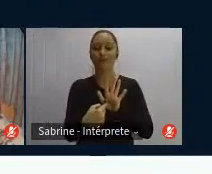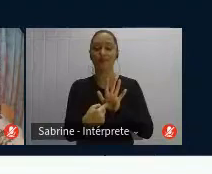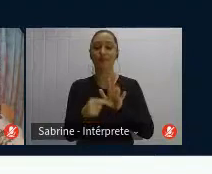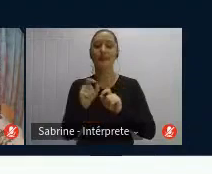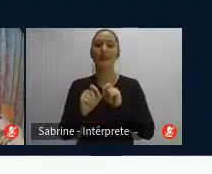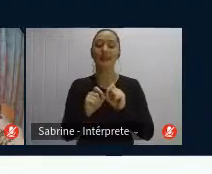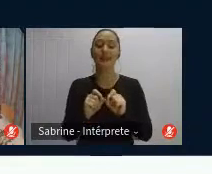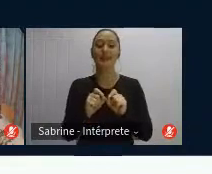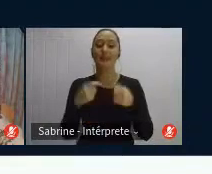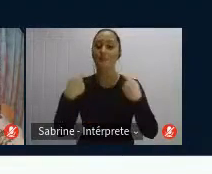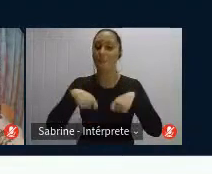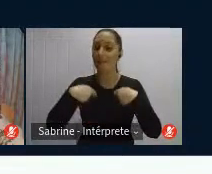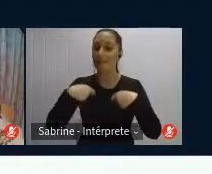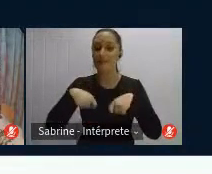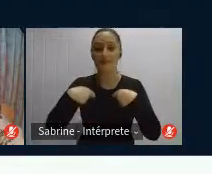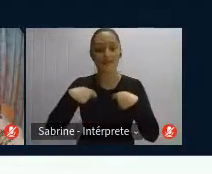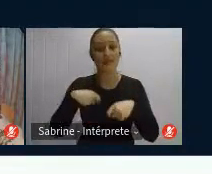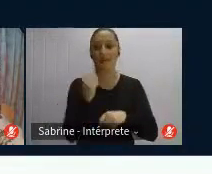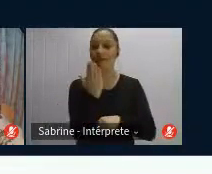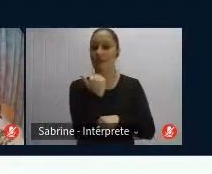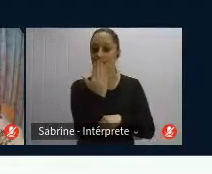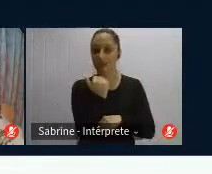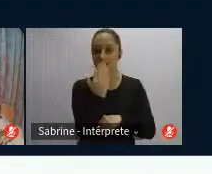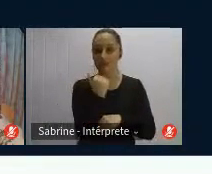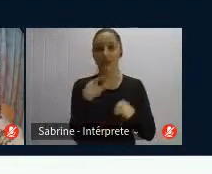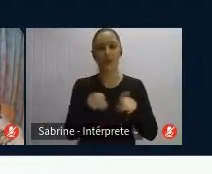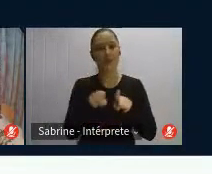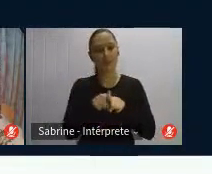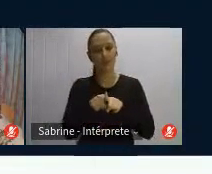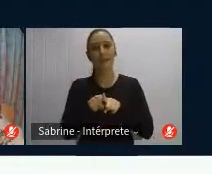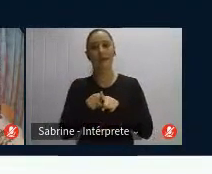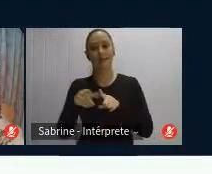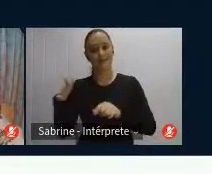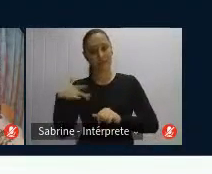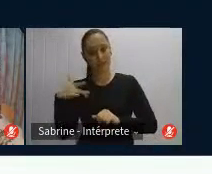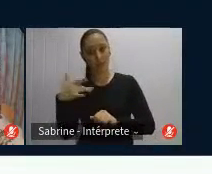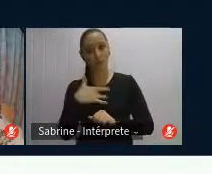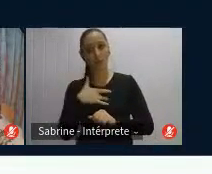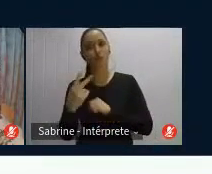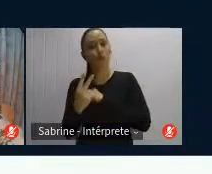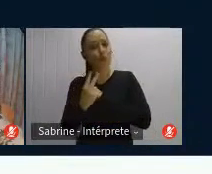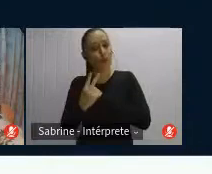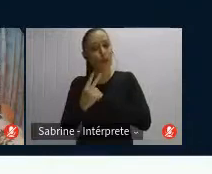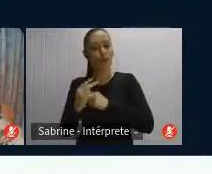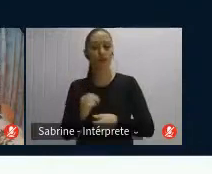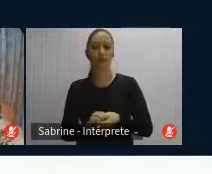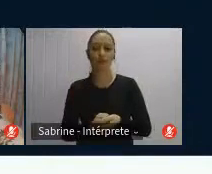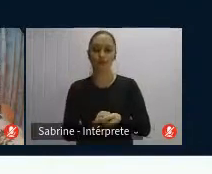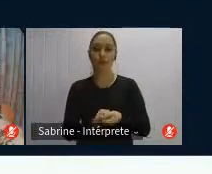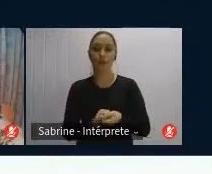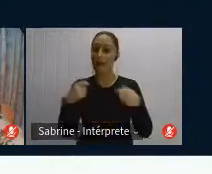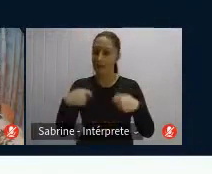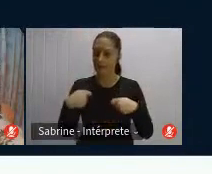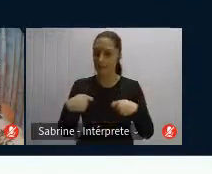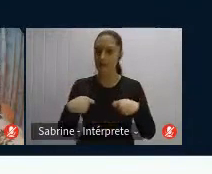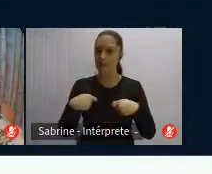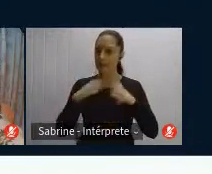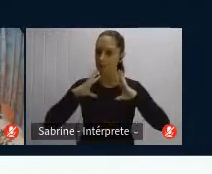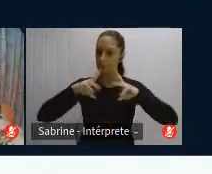são de primeira necessidade, e isso precisa ser garantido a todas as pessoas, né,